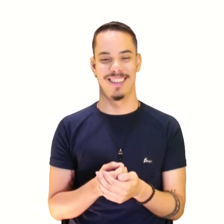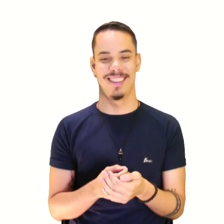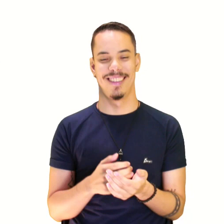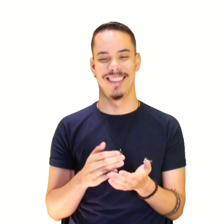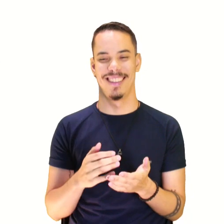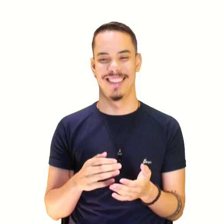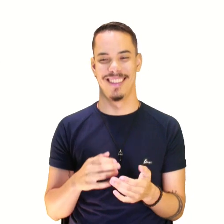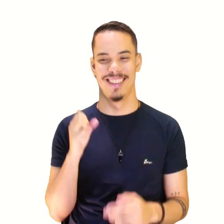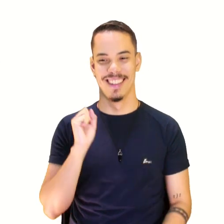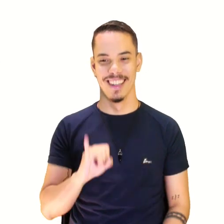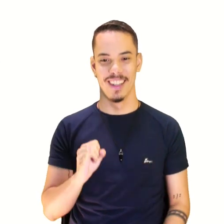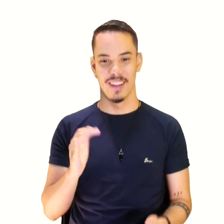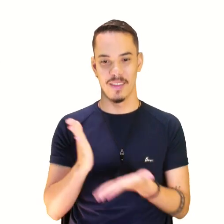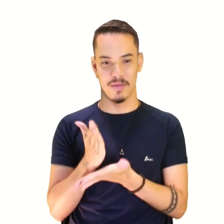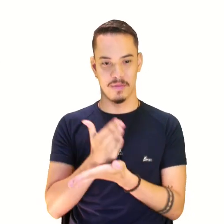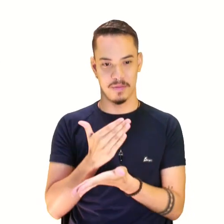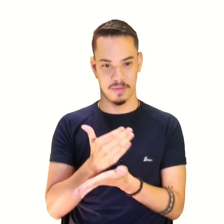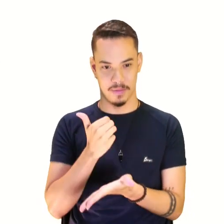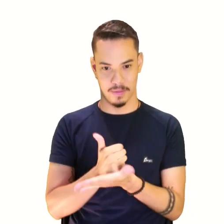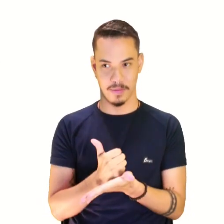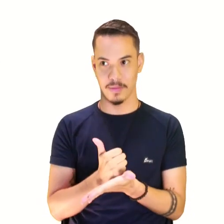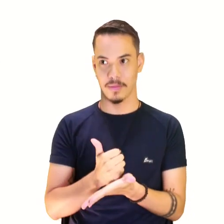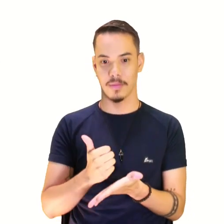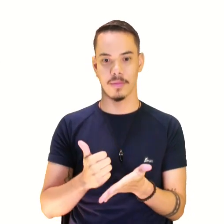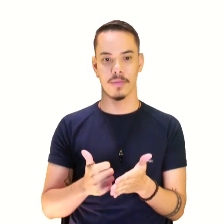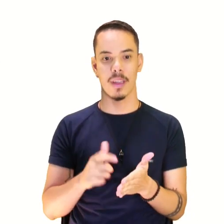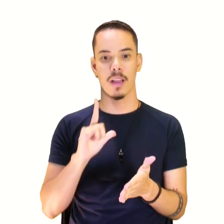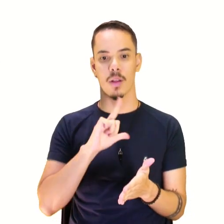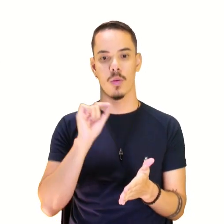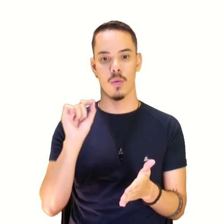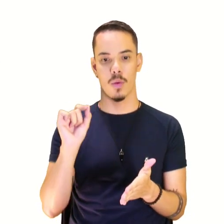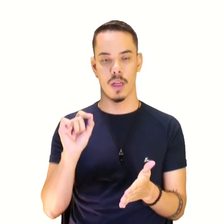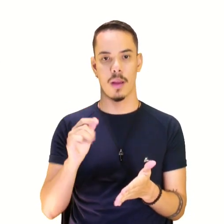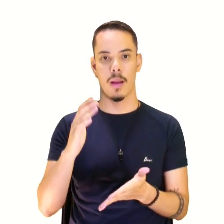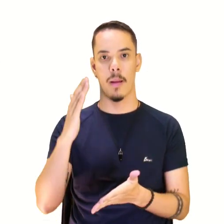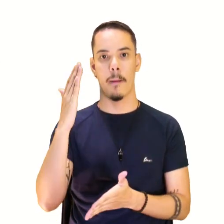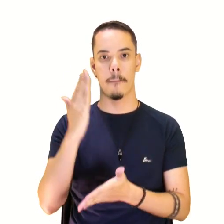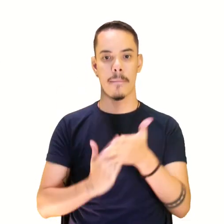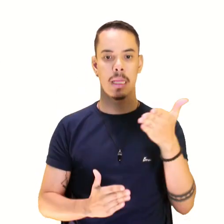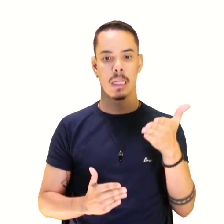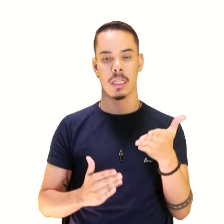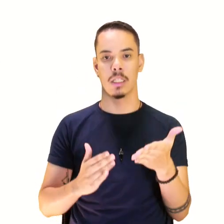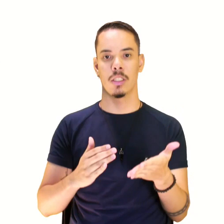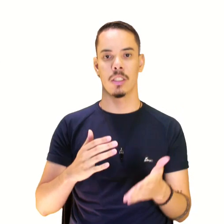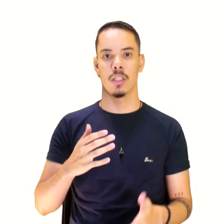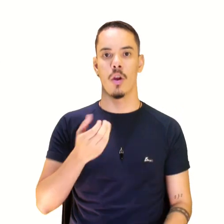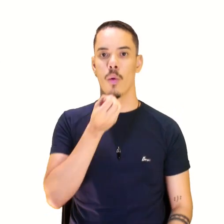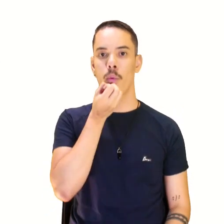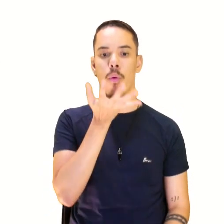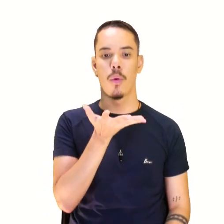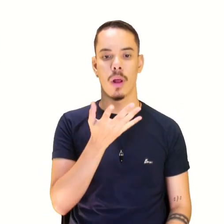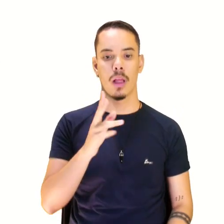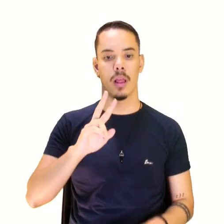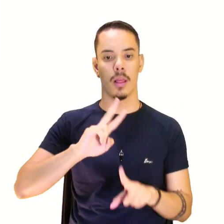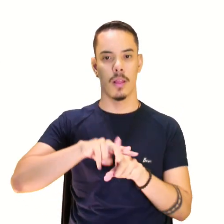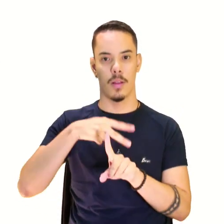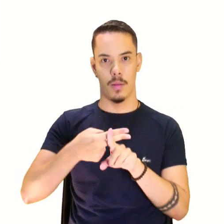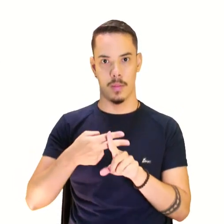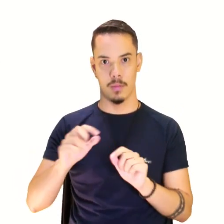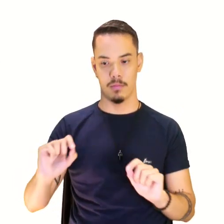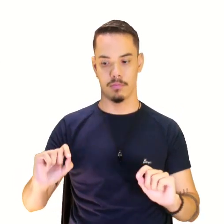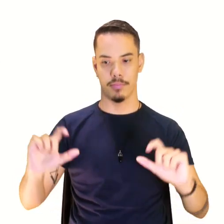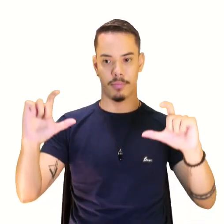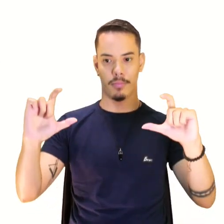torta. Se uma torta leva meio quilo de farinha, para fazer 2 tortas vai levar 1 quilo. Dobrei. Do mesmo jeito